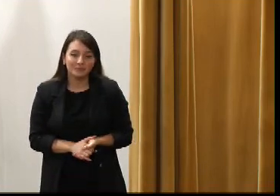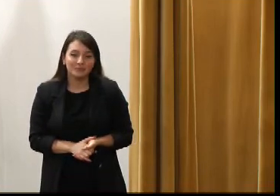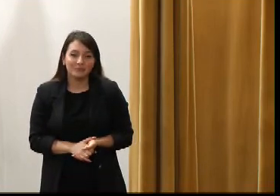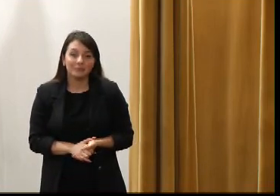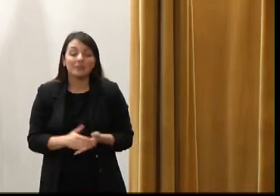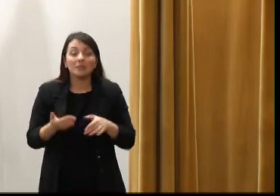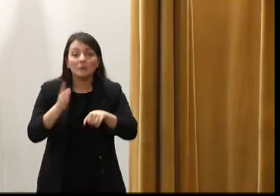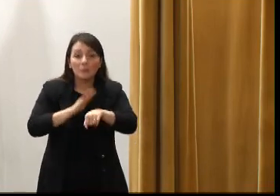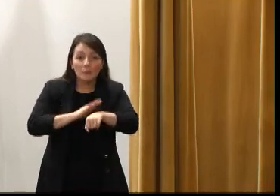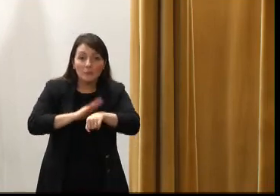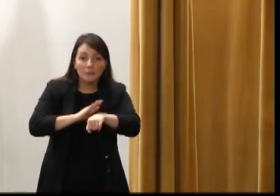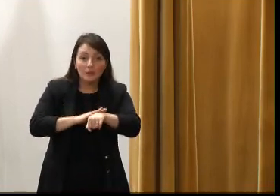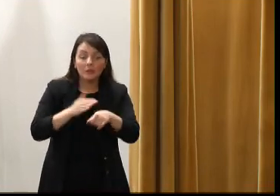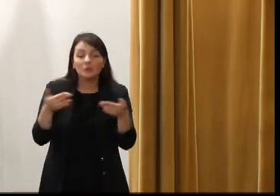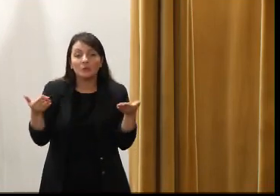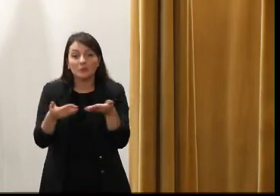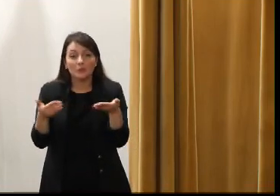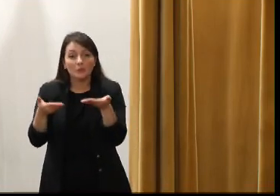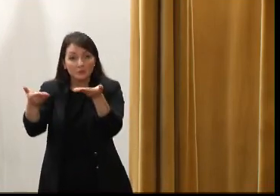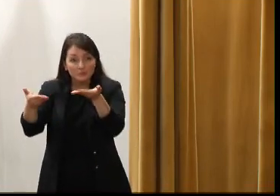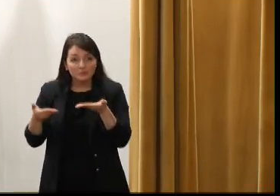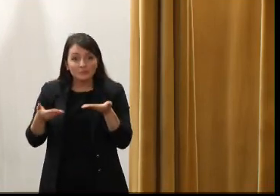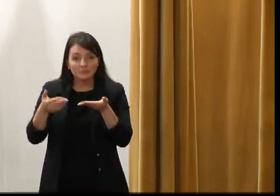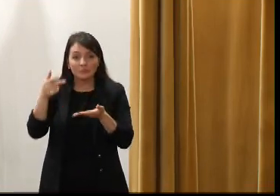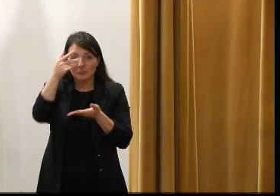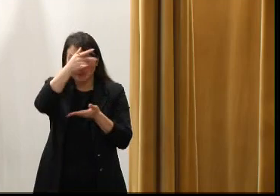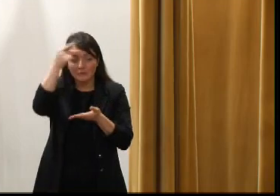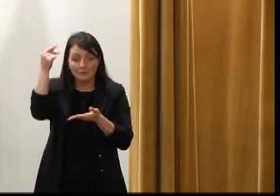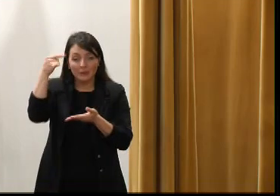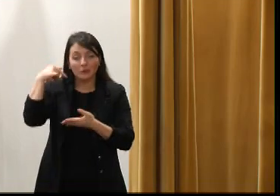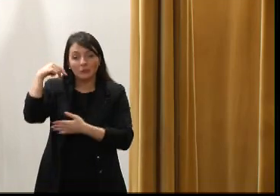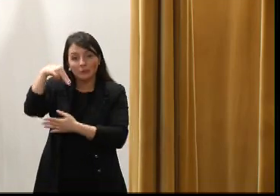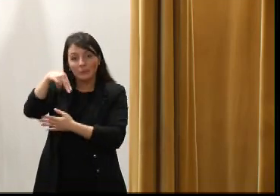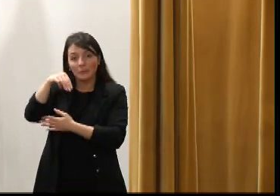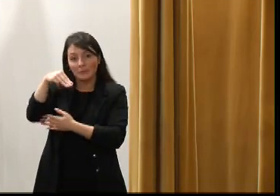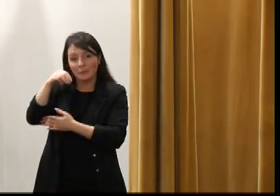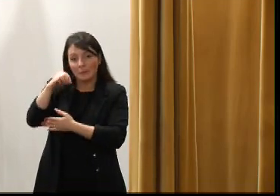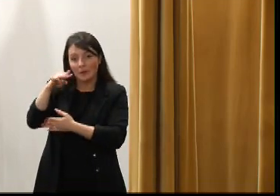Neste momento, fará uso da palavra o prefeito Sebastião Melo.